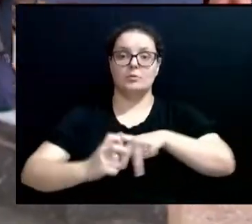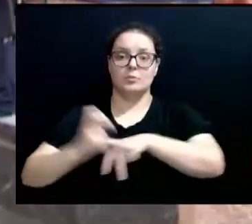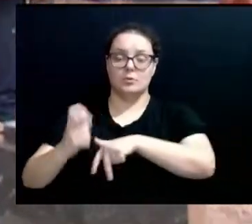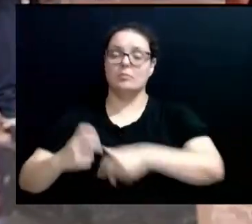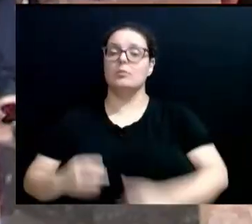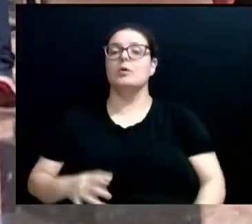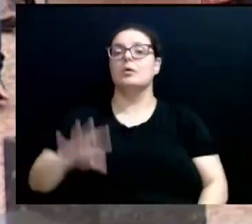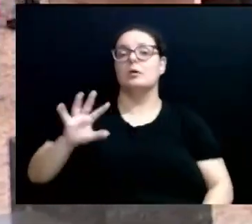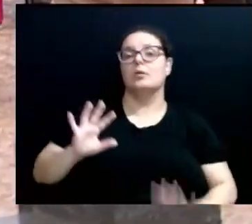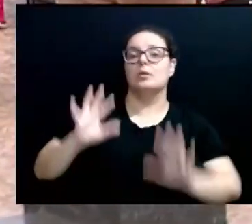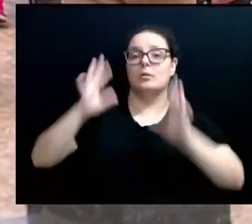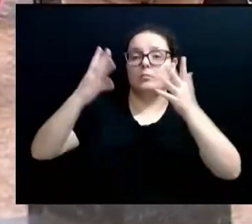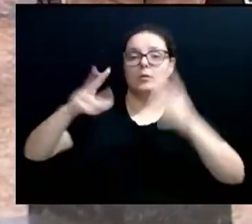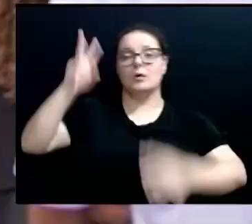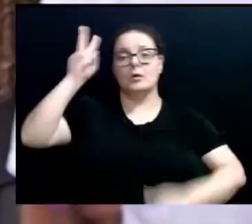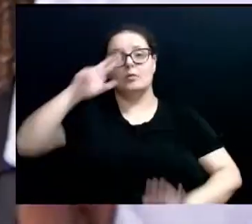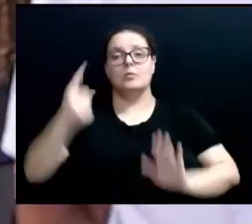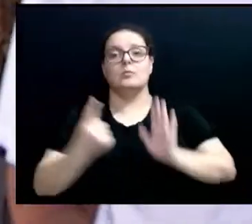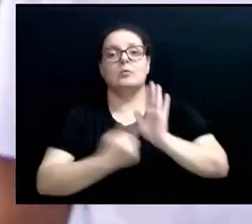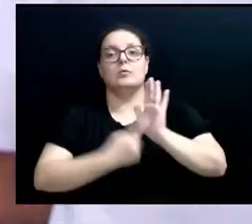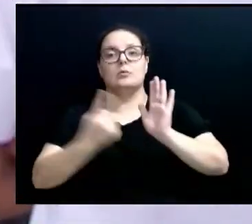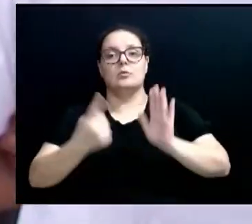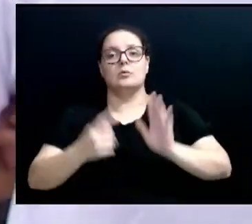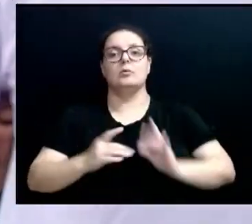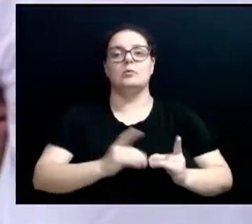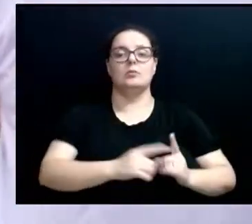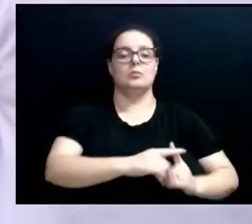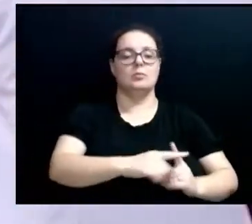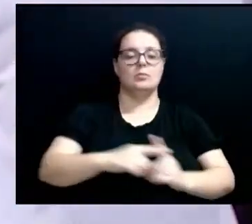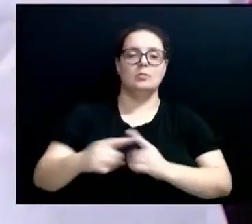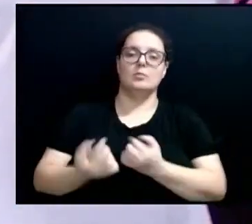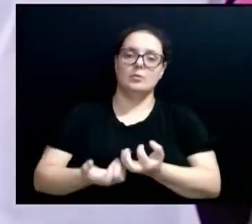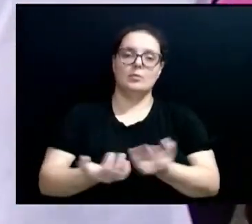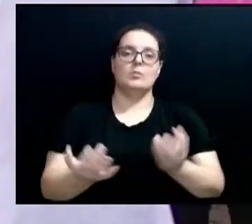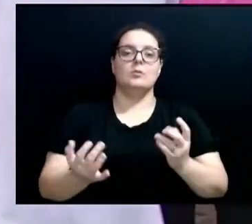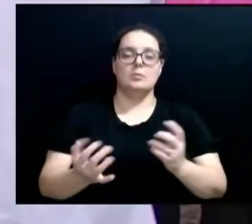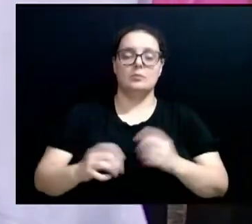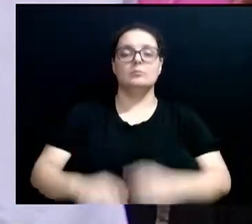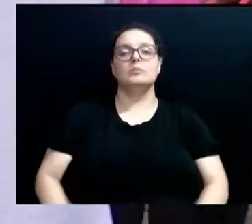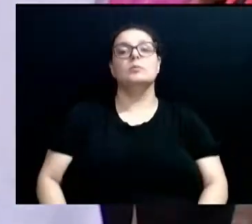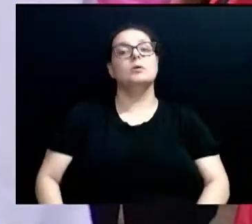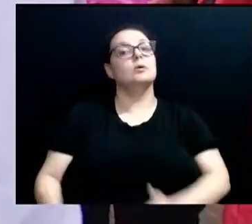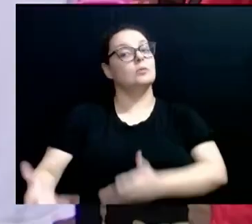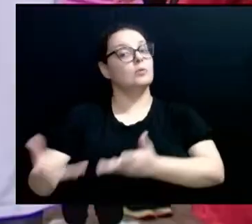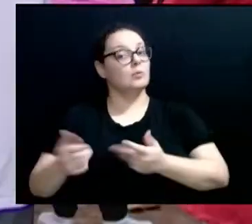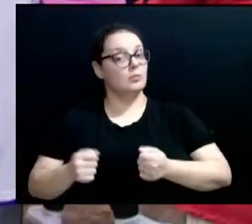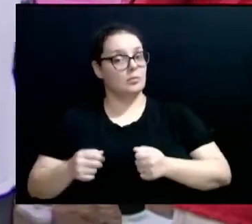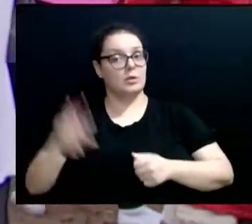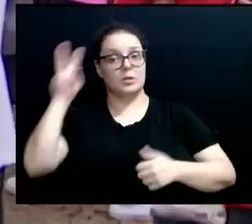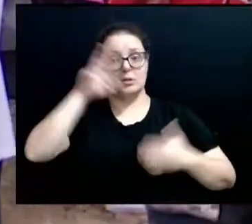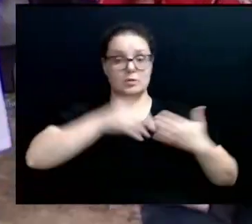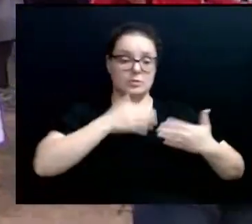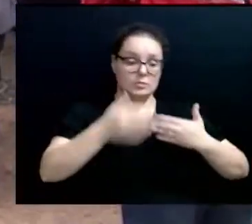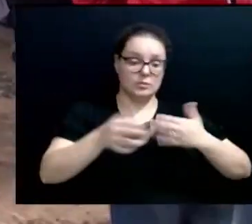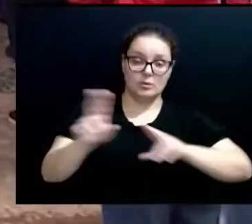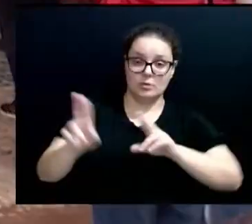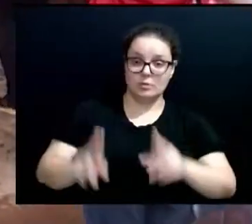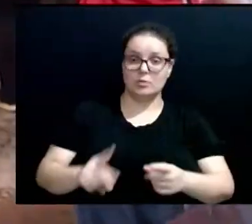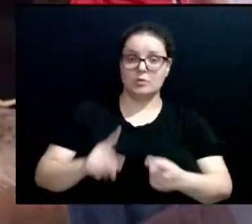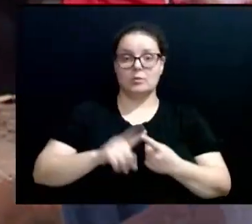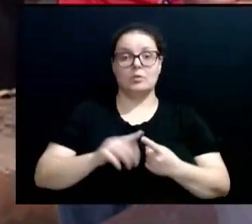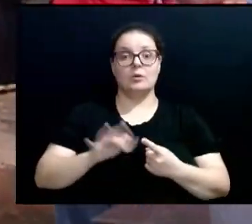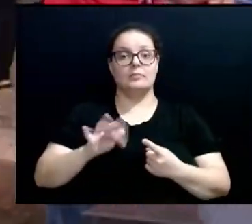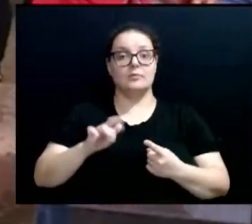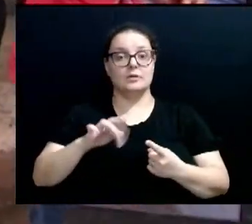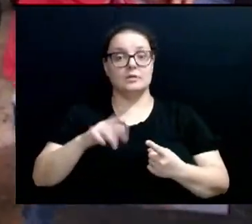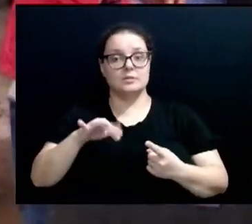do Patrimônio Cultural Funerário, que convida o público a conhecer trajetórias de nomes como Francisco Glicério,